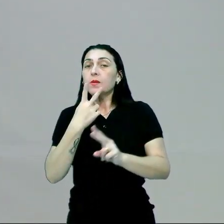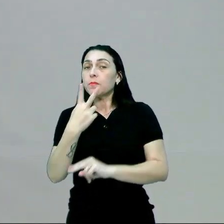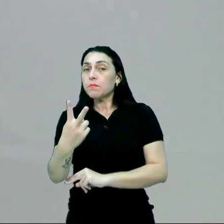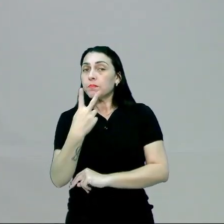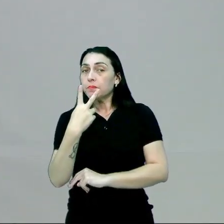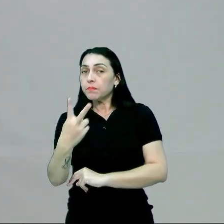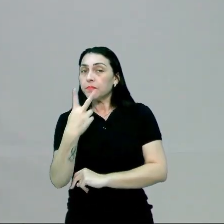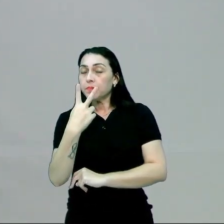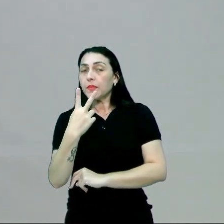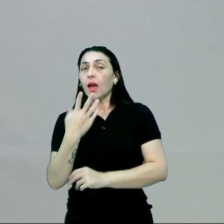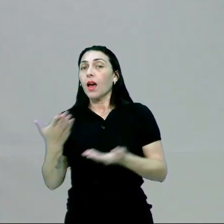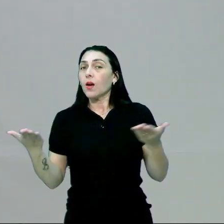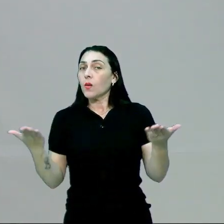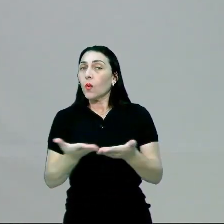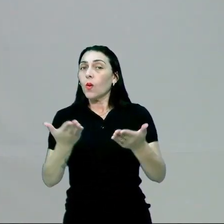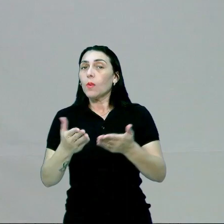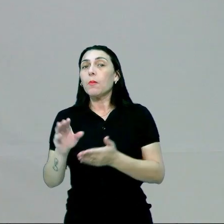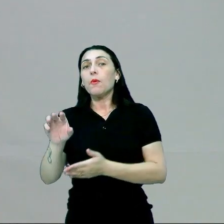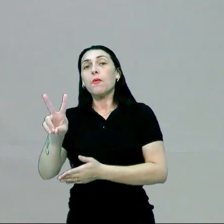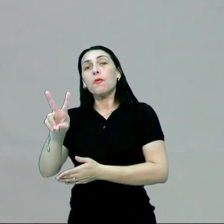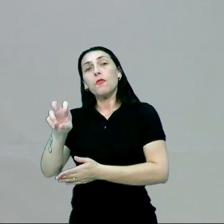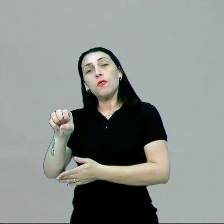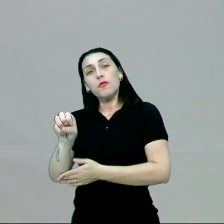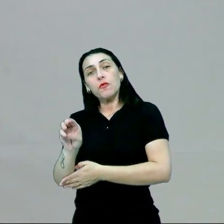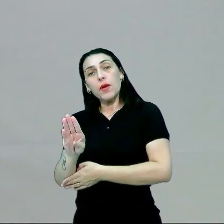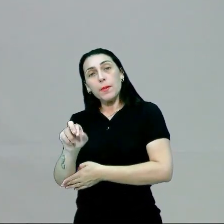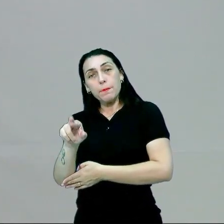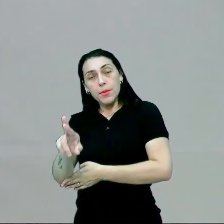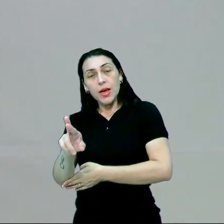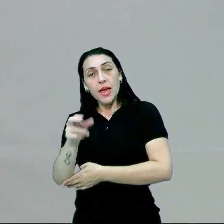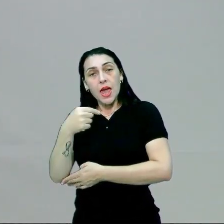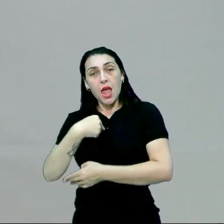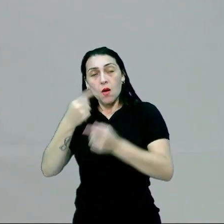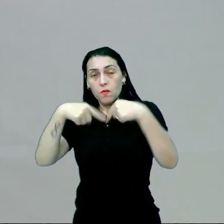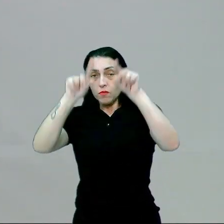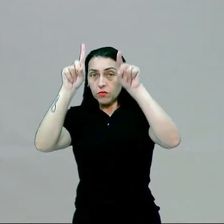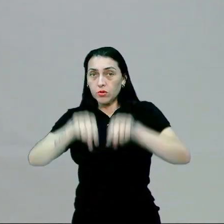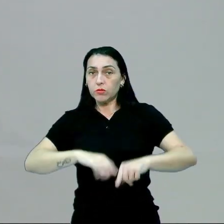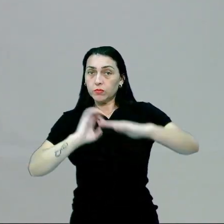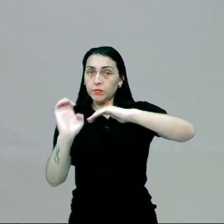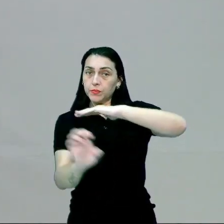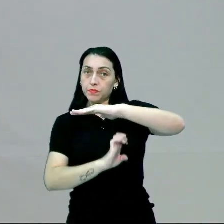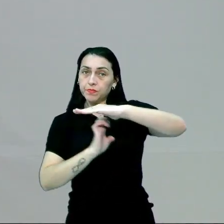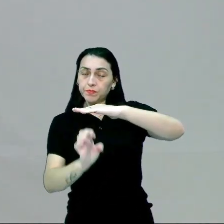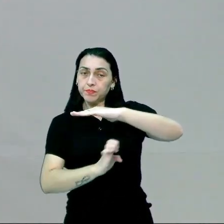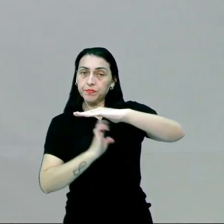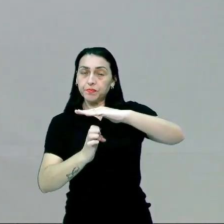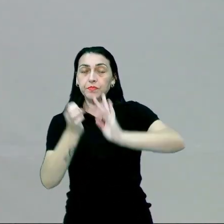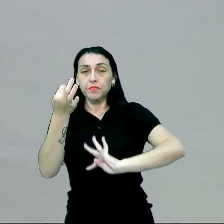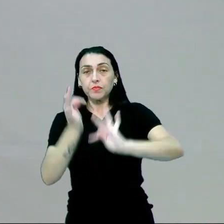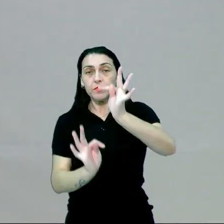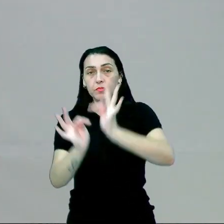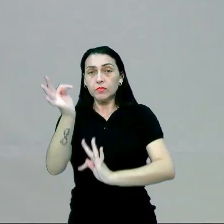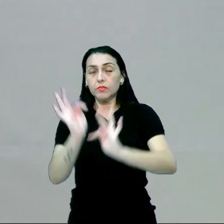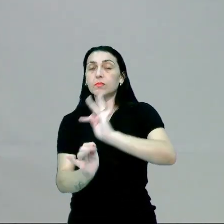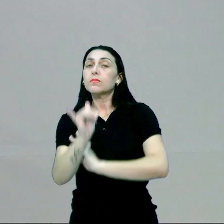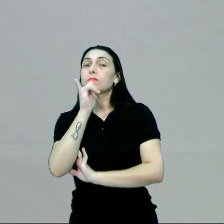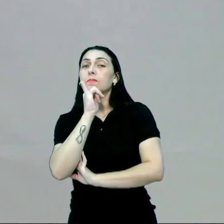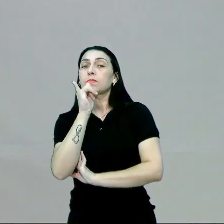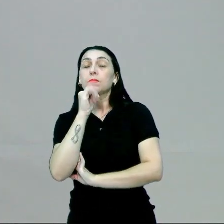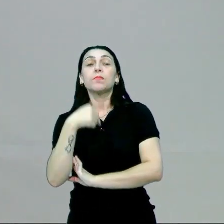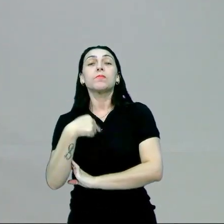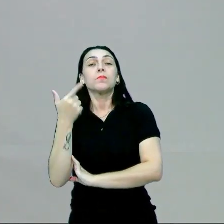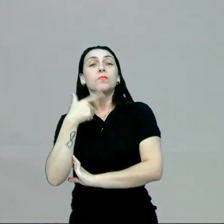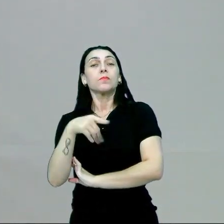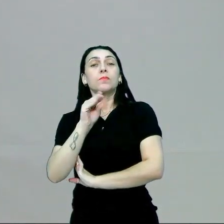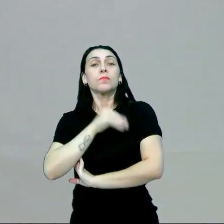outra coisa também é que, para o Weber, se de repente eu sou funcionário de uma empresa de tecnologia, por exemplo, e eu